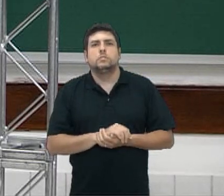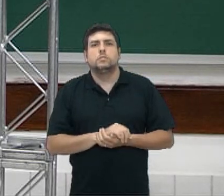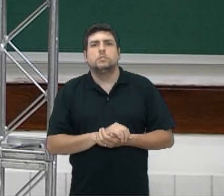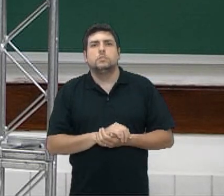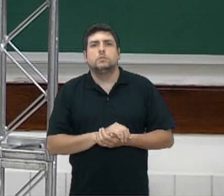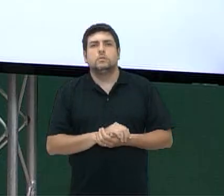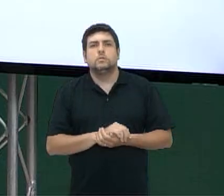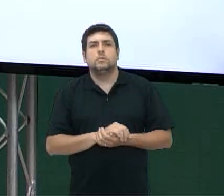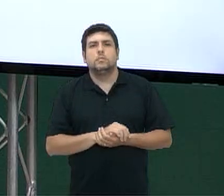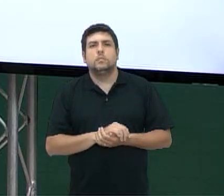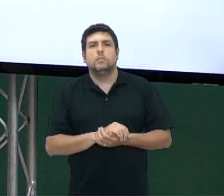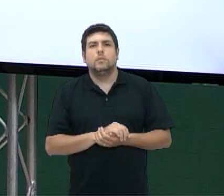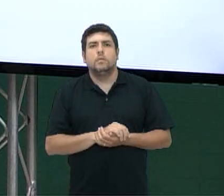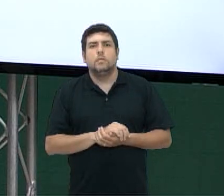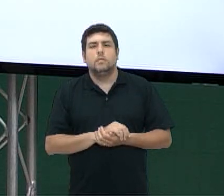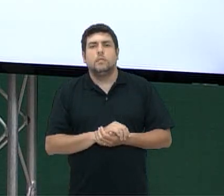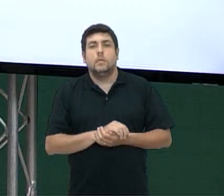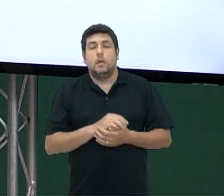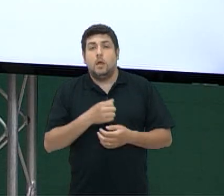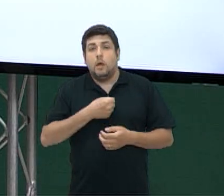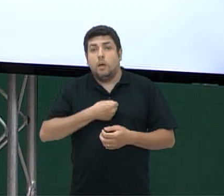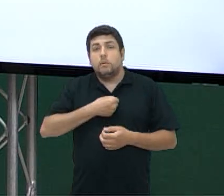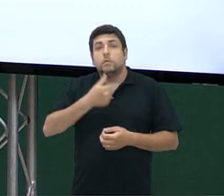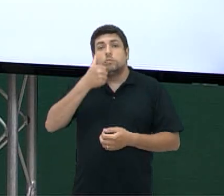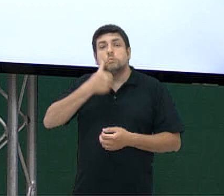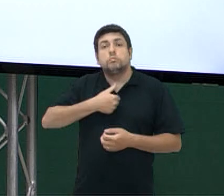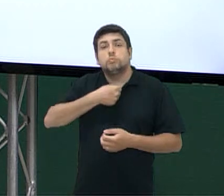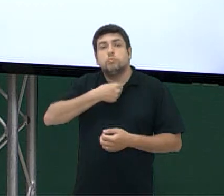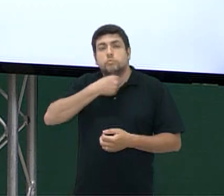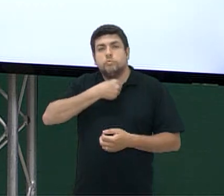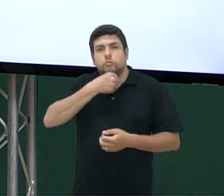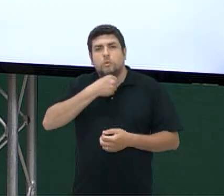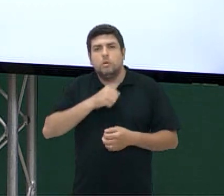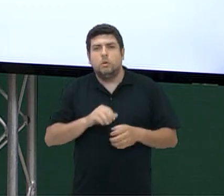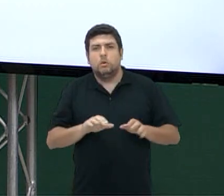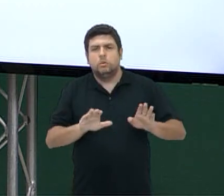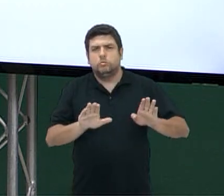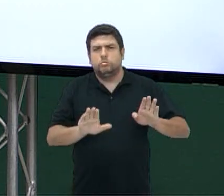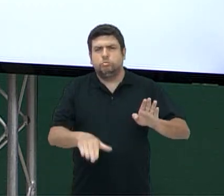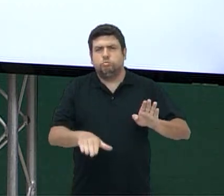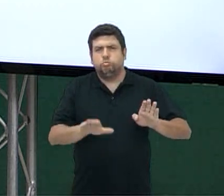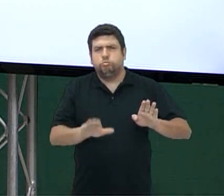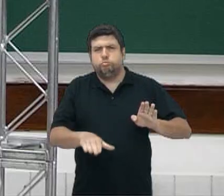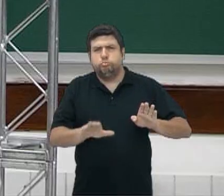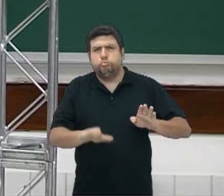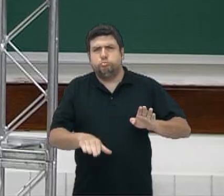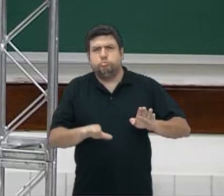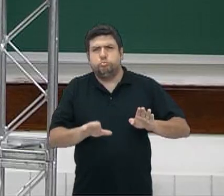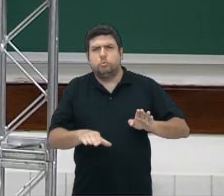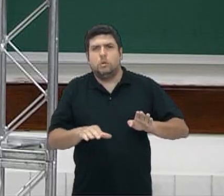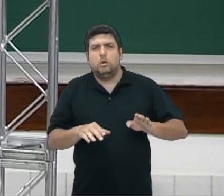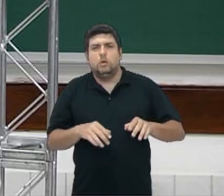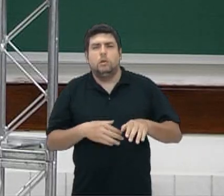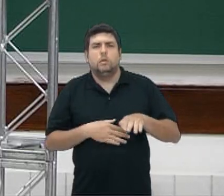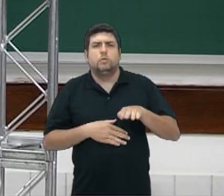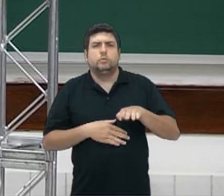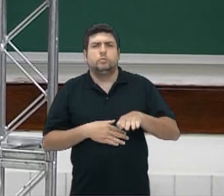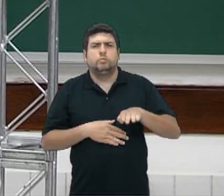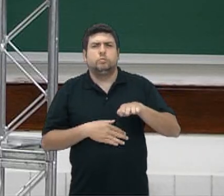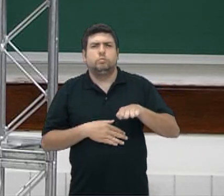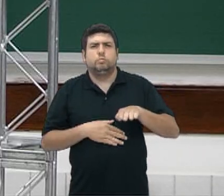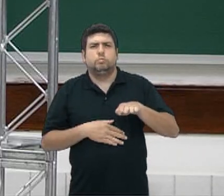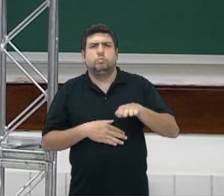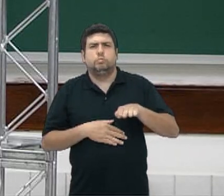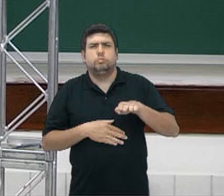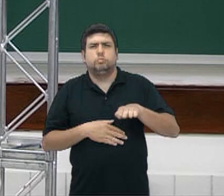conjunto, apesar da vovó manter o pé no acelerador, para manter a velocidade, é zero. Cara,